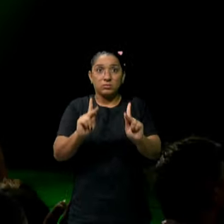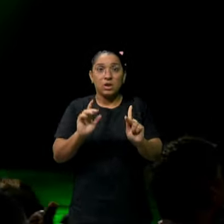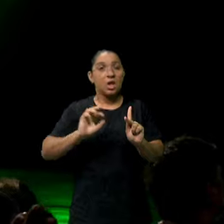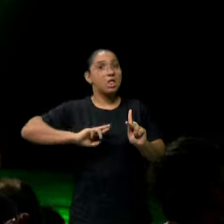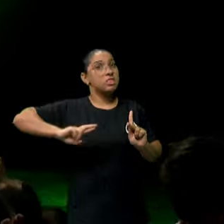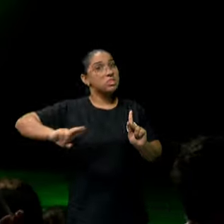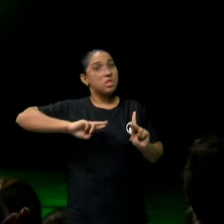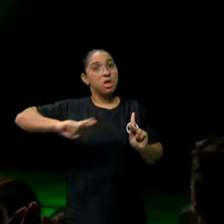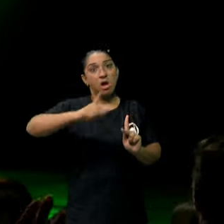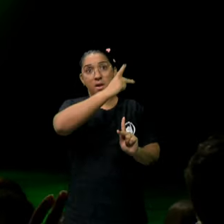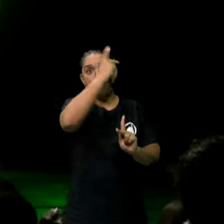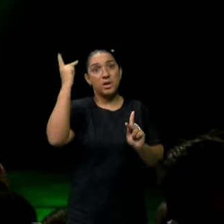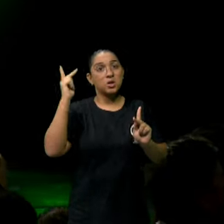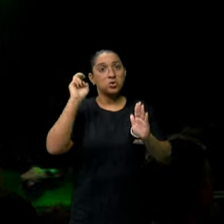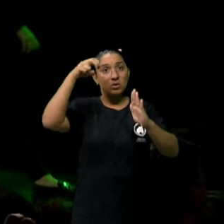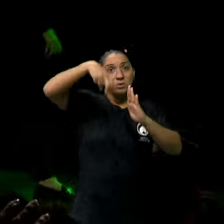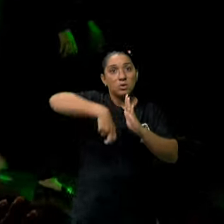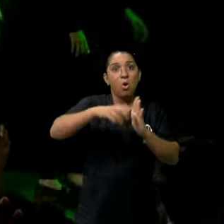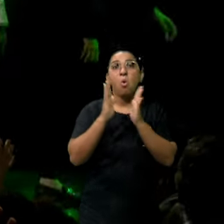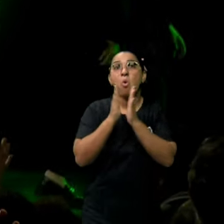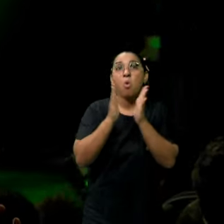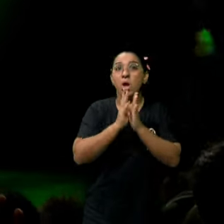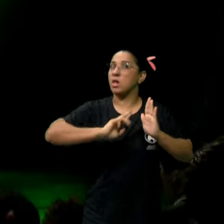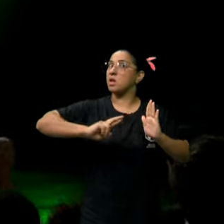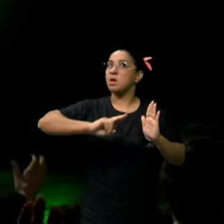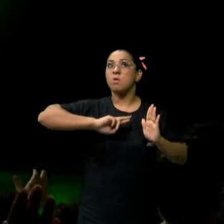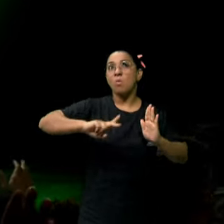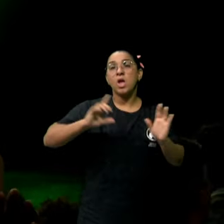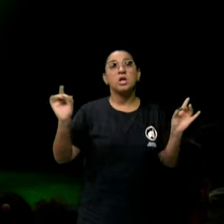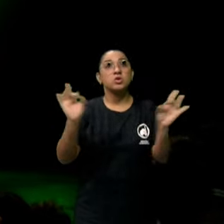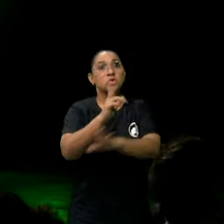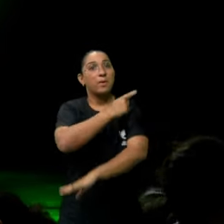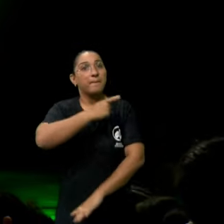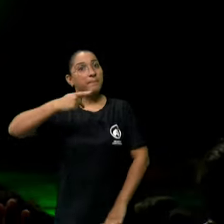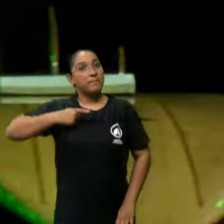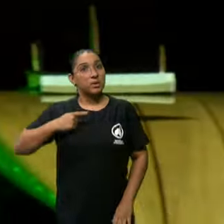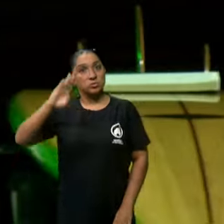só pastores que estão na cargo que são administradores de igreja do ministério